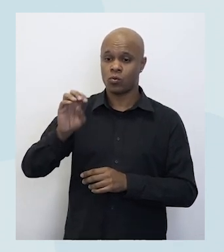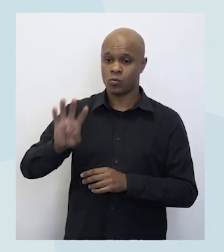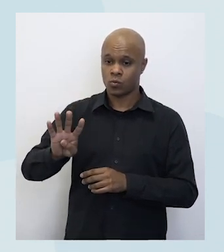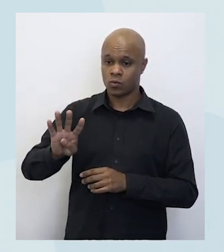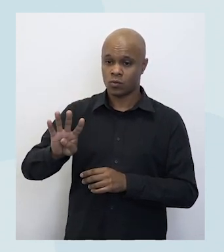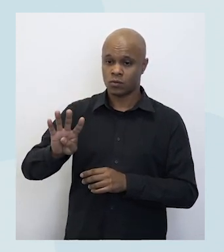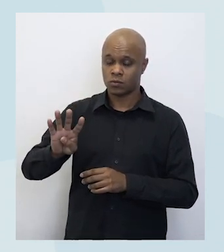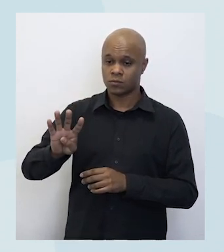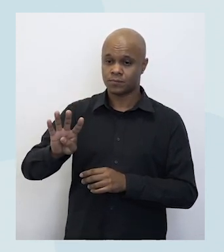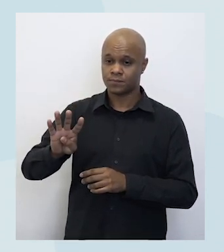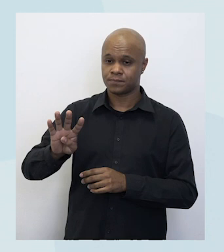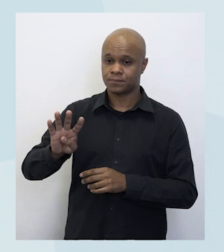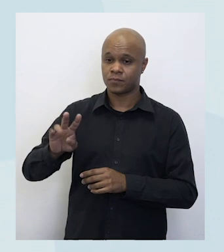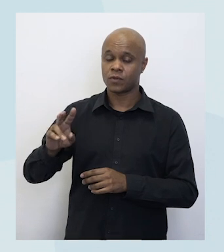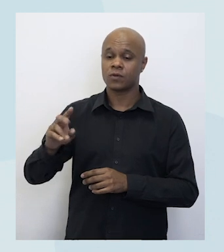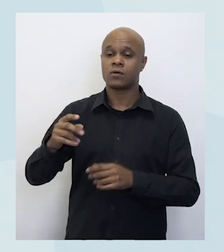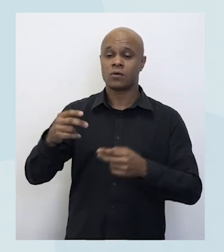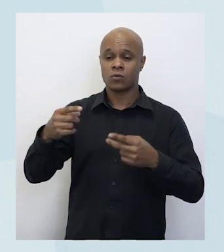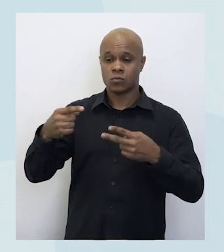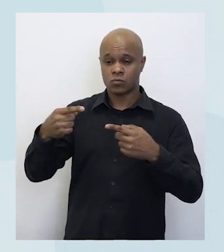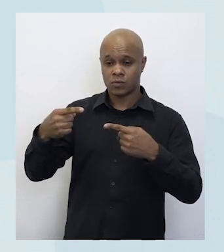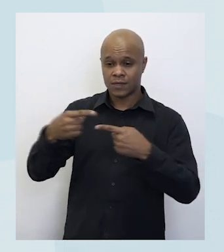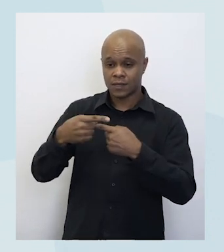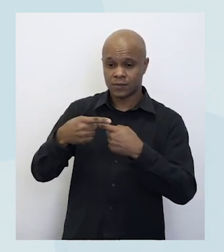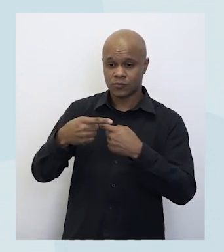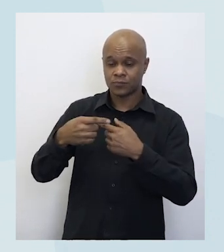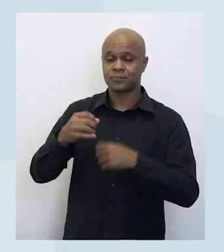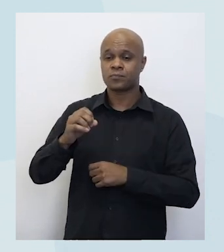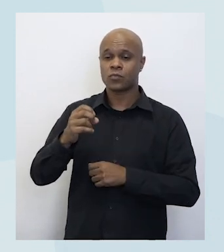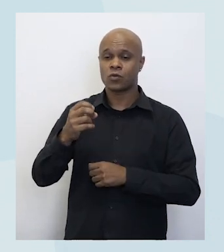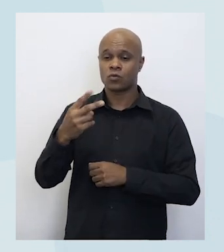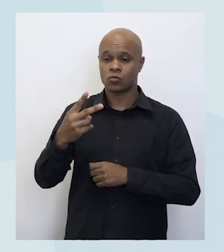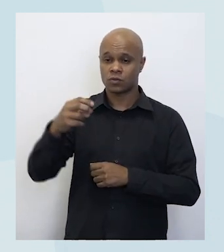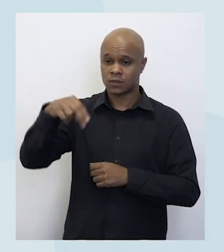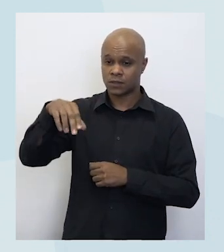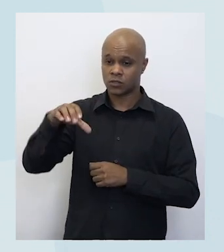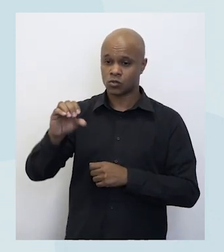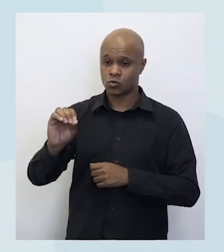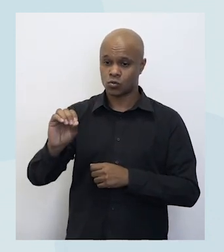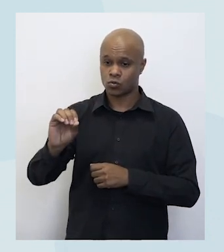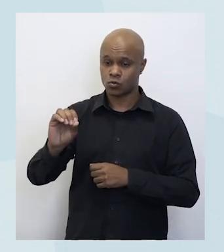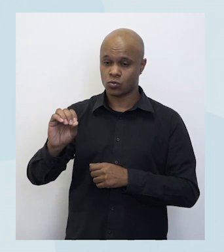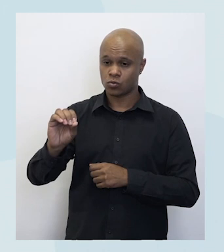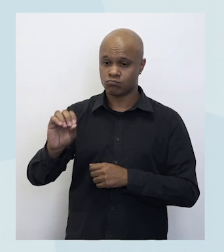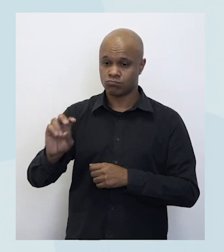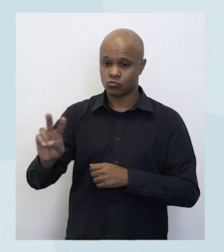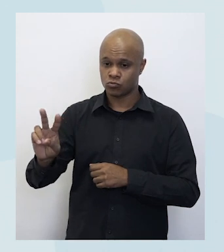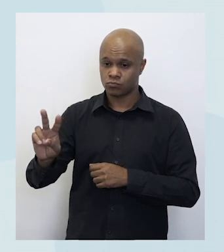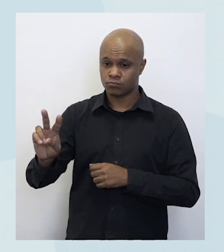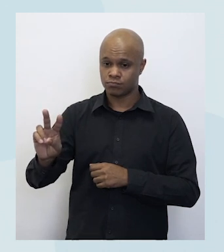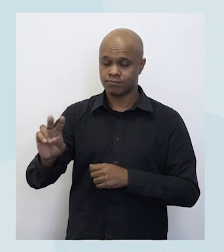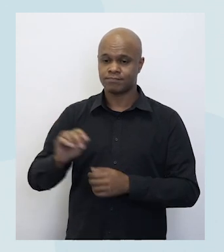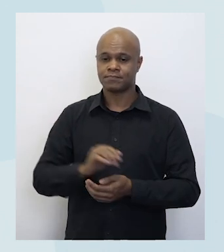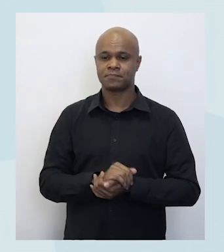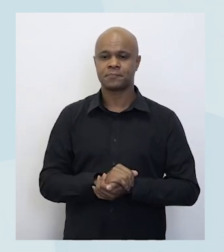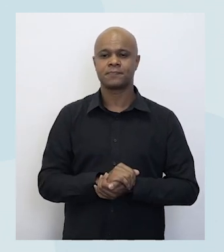2NO2. Aqui não está descrito na forma, mas ele fala que está no estado gasoso. Isso é muito importante, ok? Aí ele